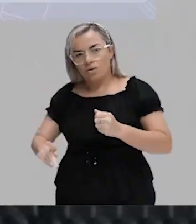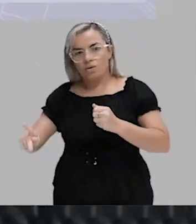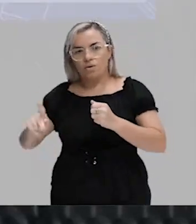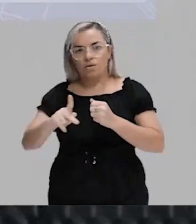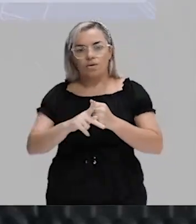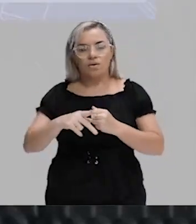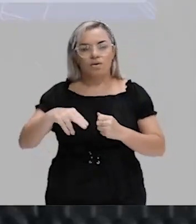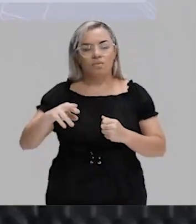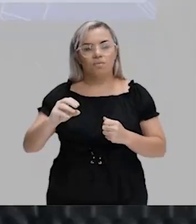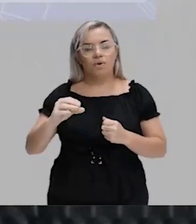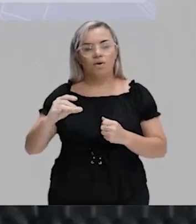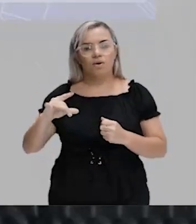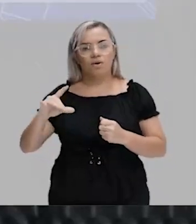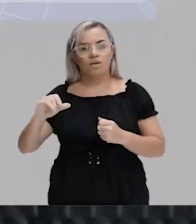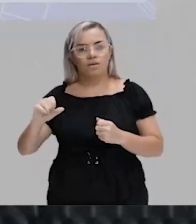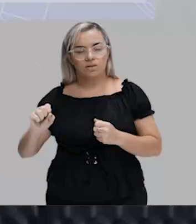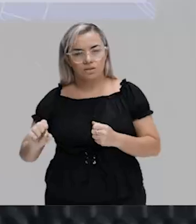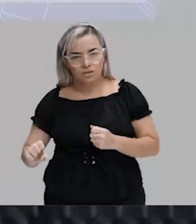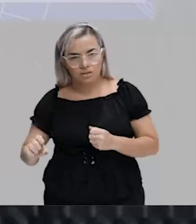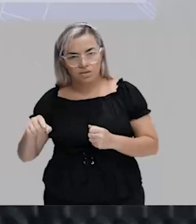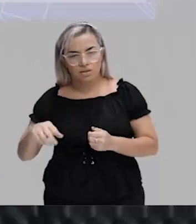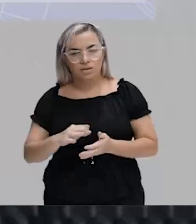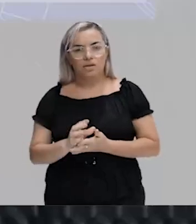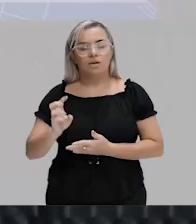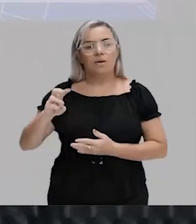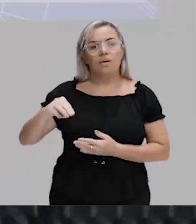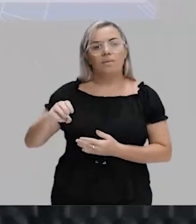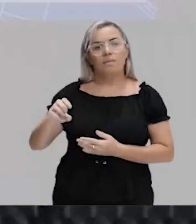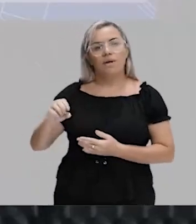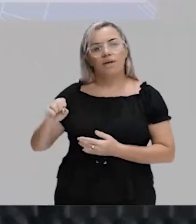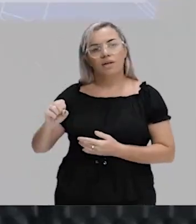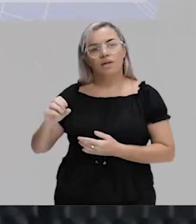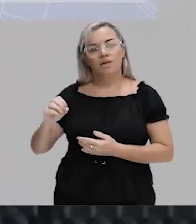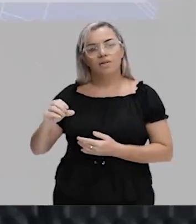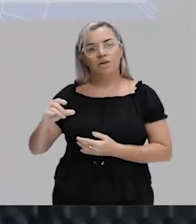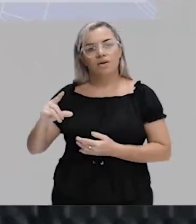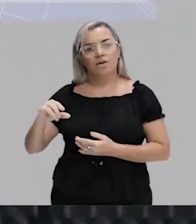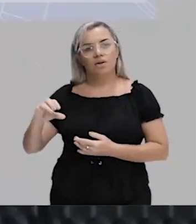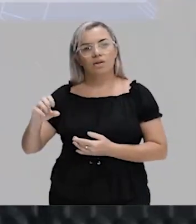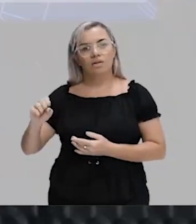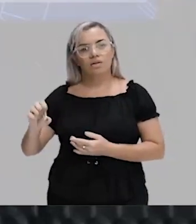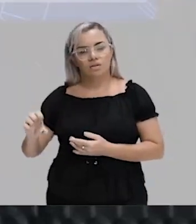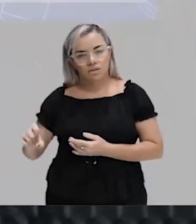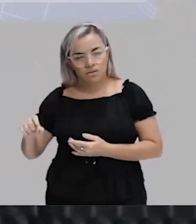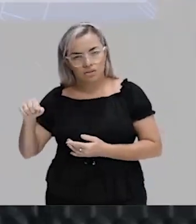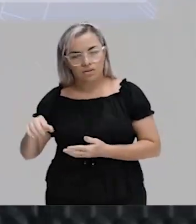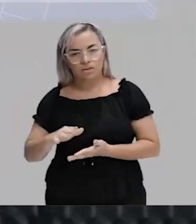ênclise, mesóclise. É um assunto que certamente vocês ainda vão estudar mais lá